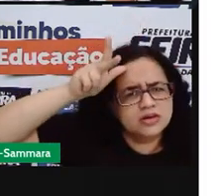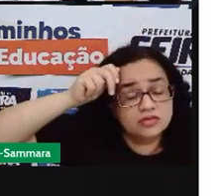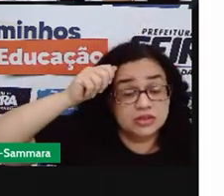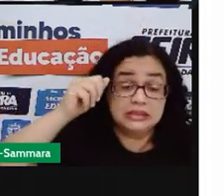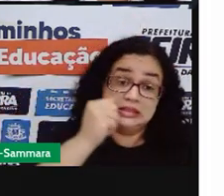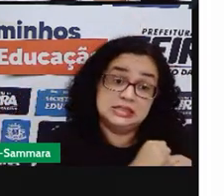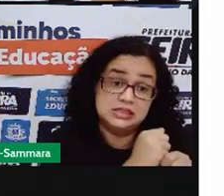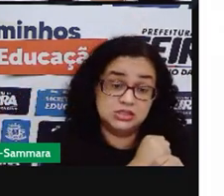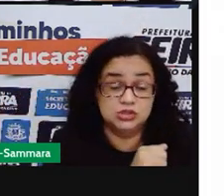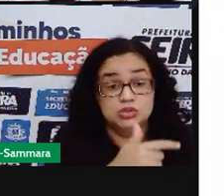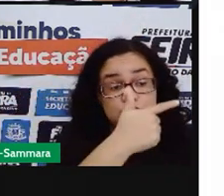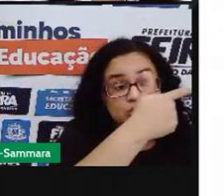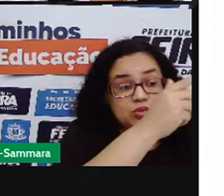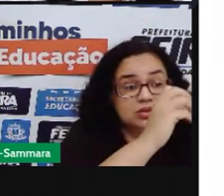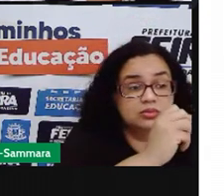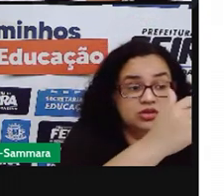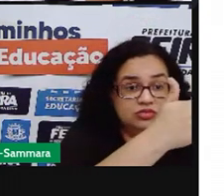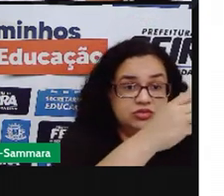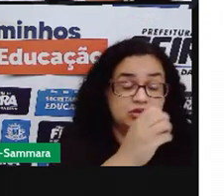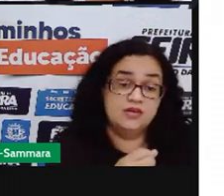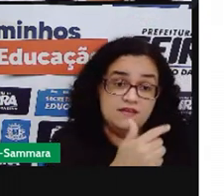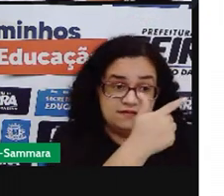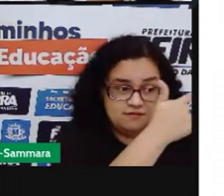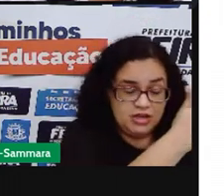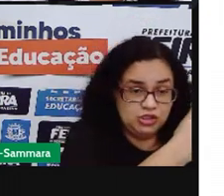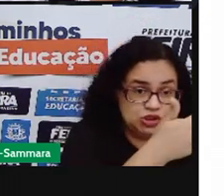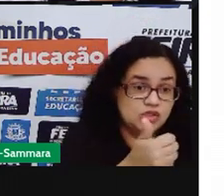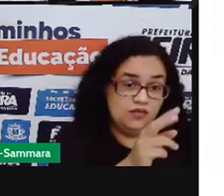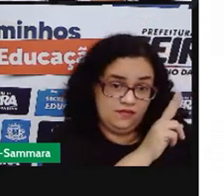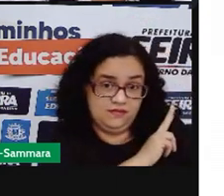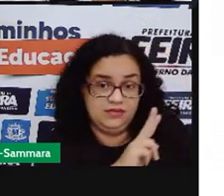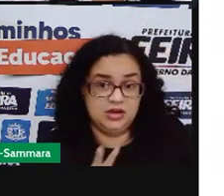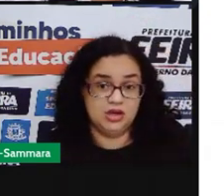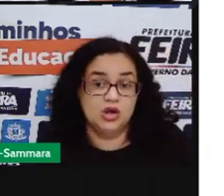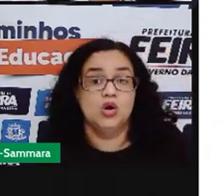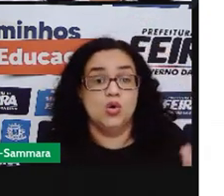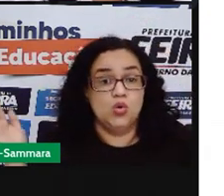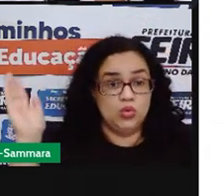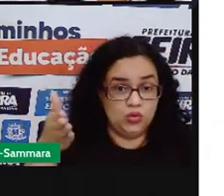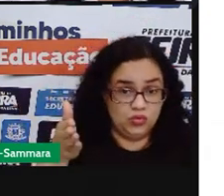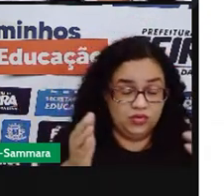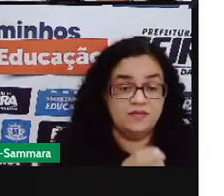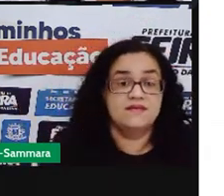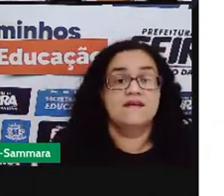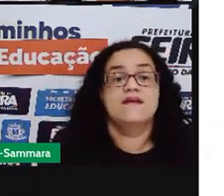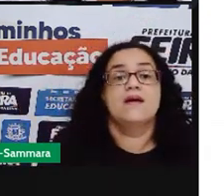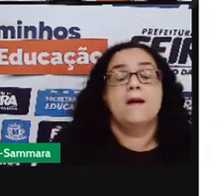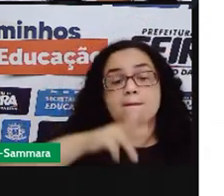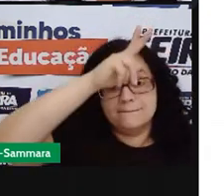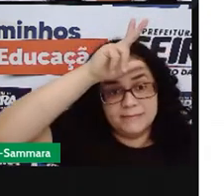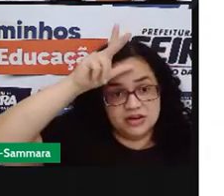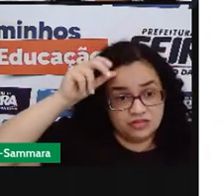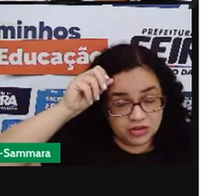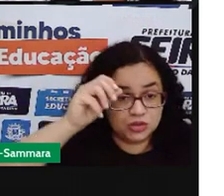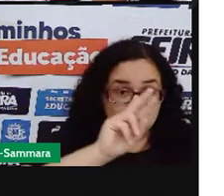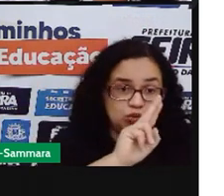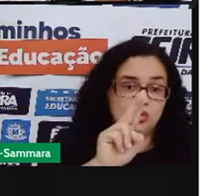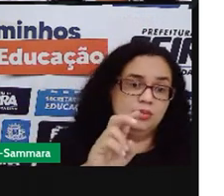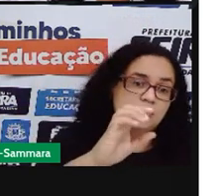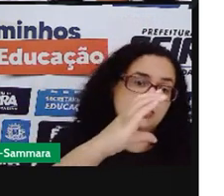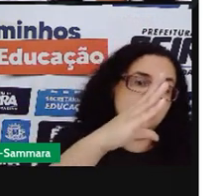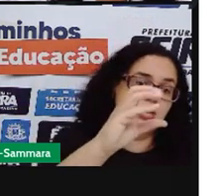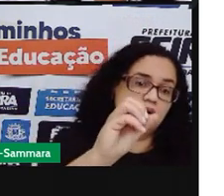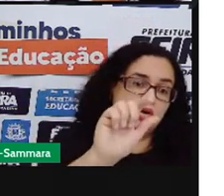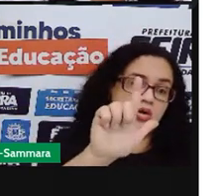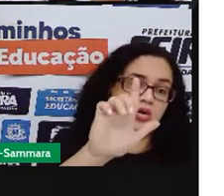de 2020, foram eleitos 21 vereadores e o atual prefeito, Colbert Martins da Silva Filho, e